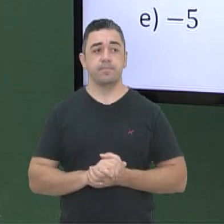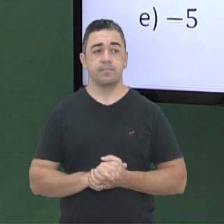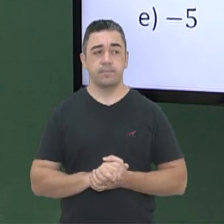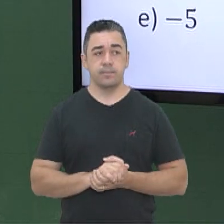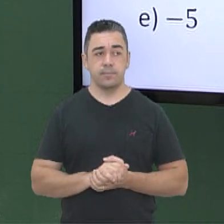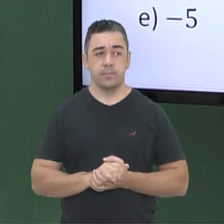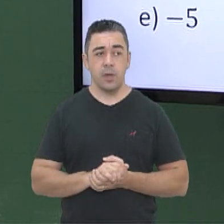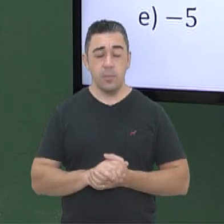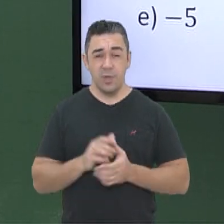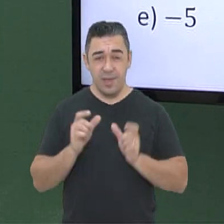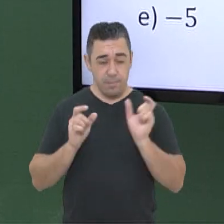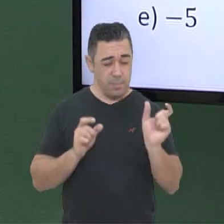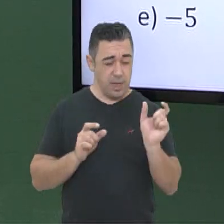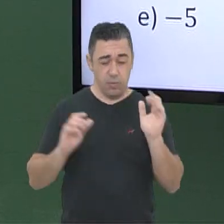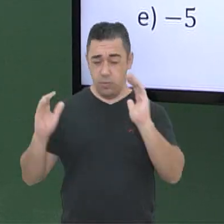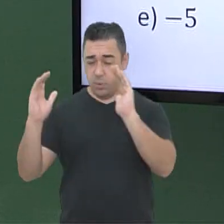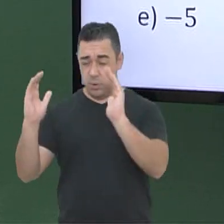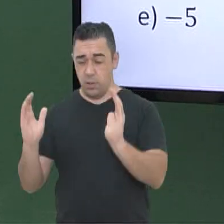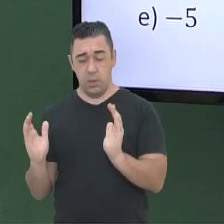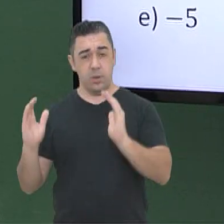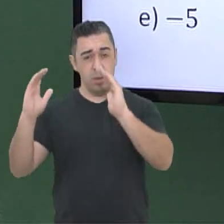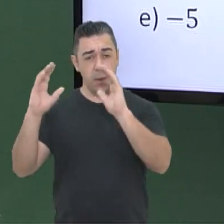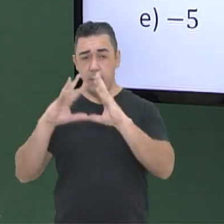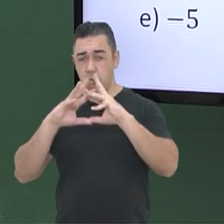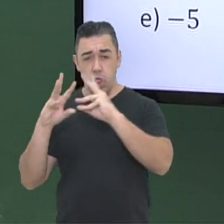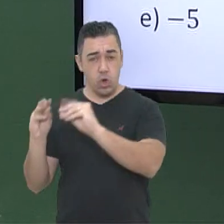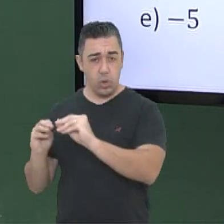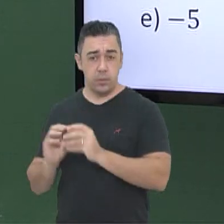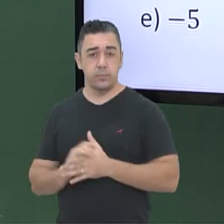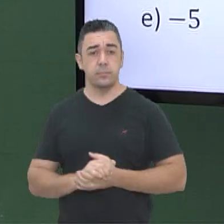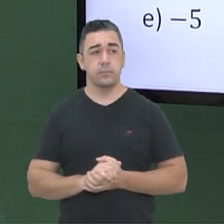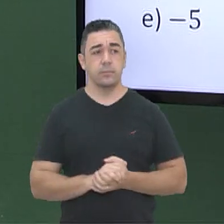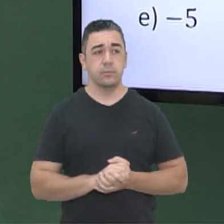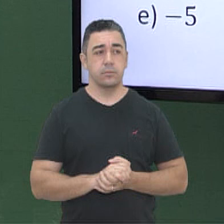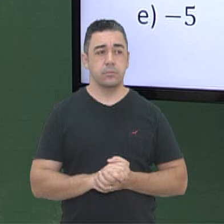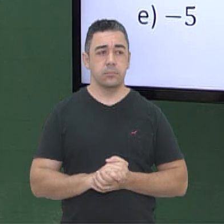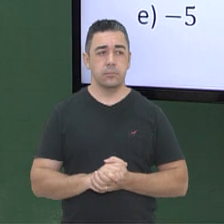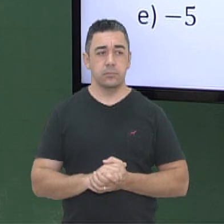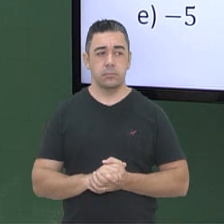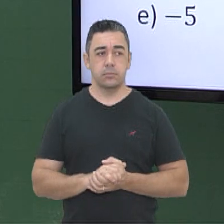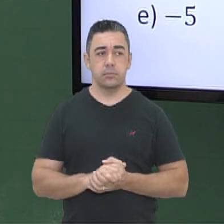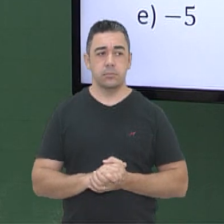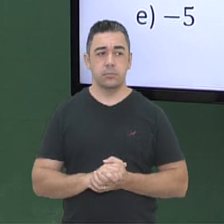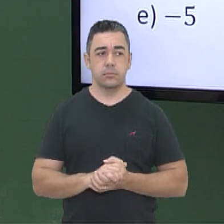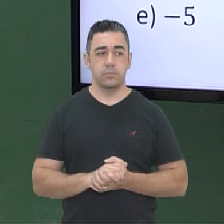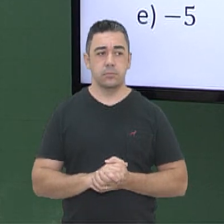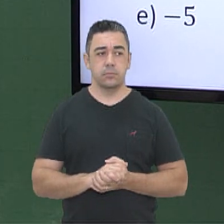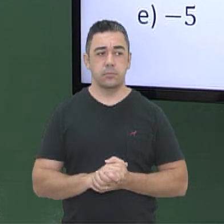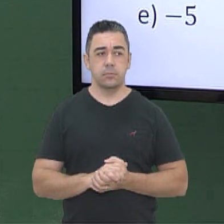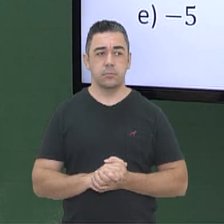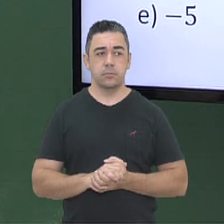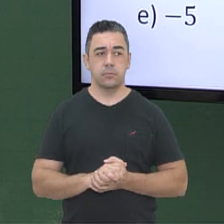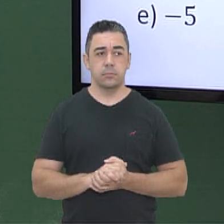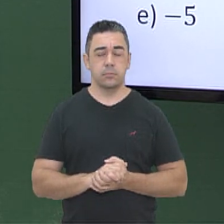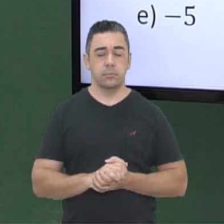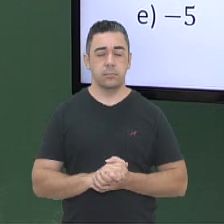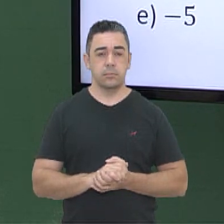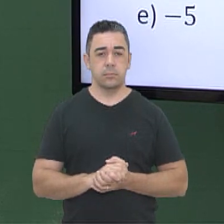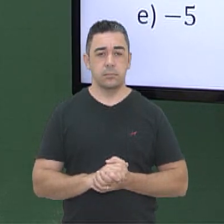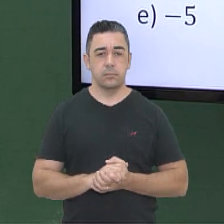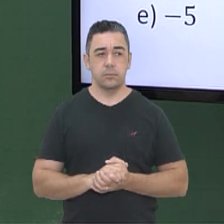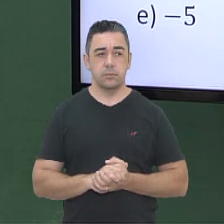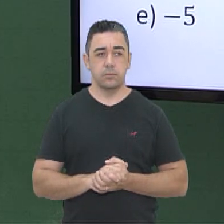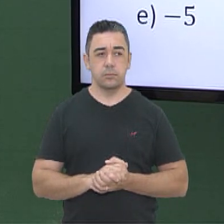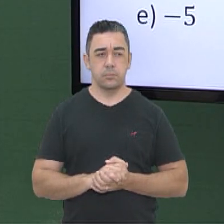Porque isso é um sinal que eu deixei para todos os elementos aqui. Então, agora eu vou mudar. Vai ficar menos 10 menos 3